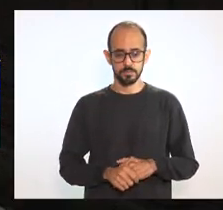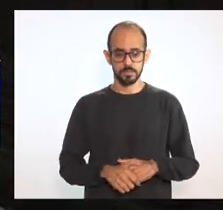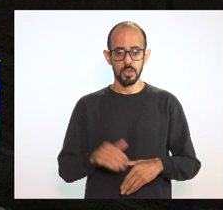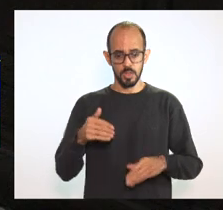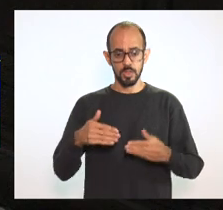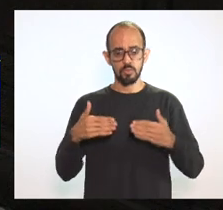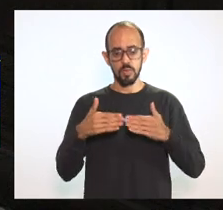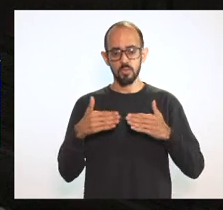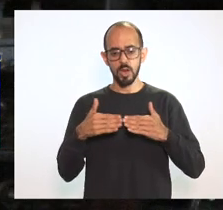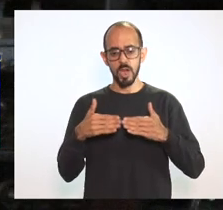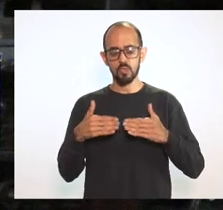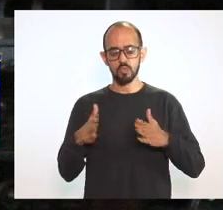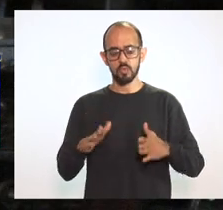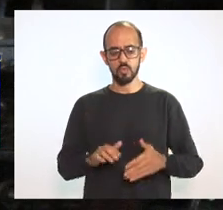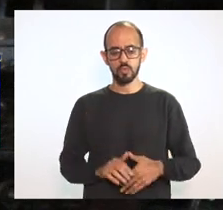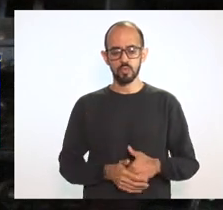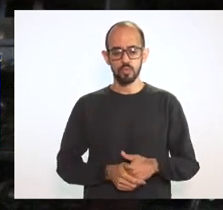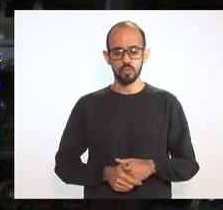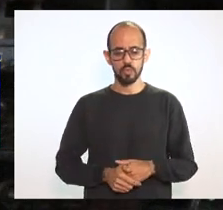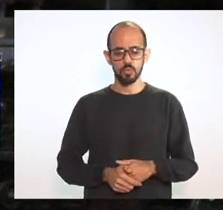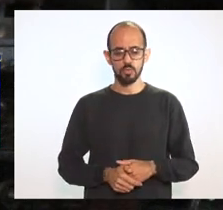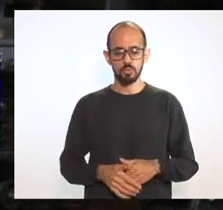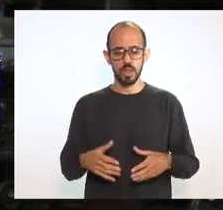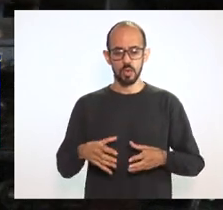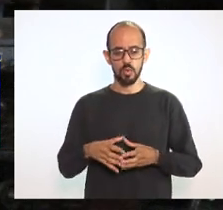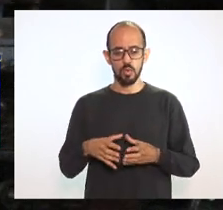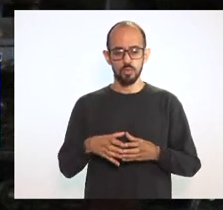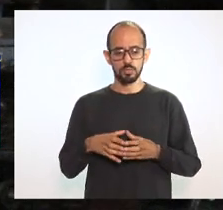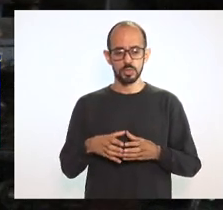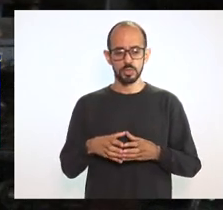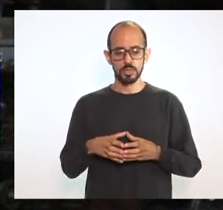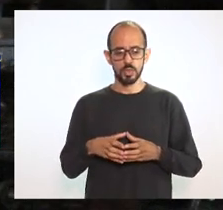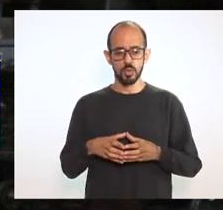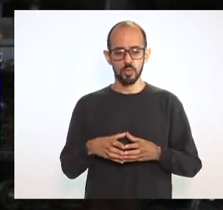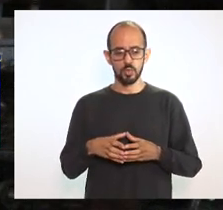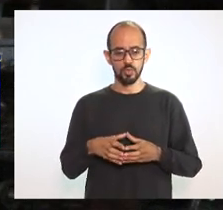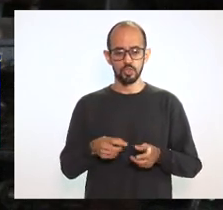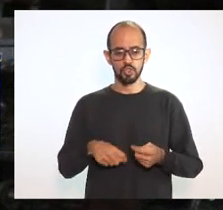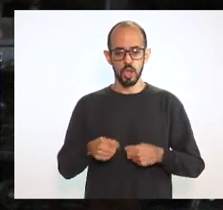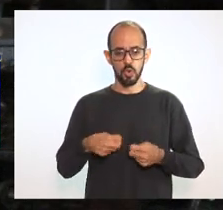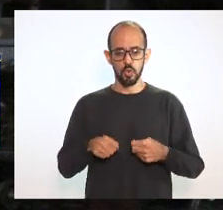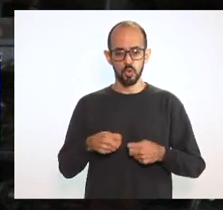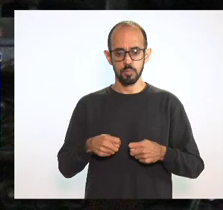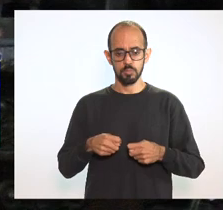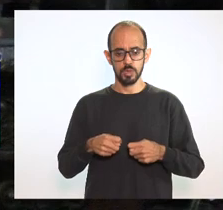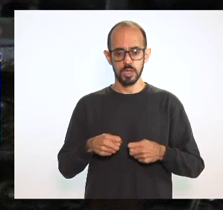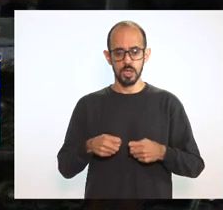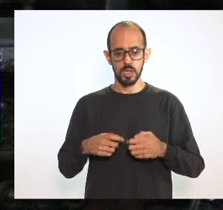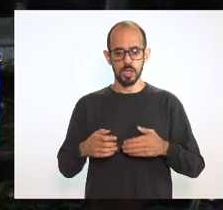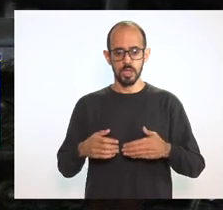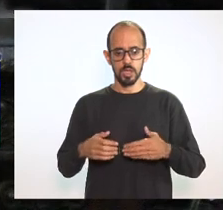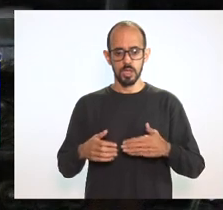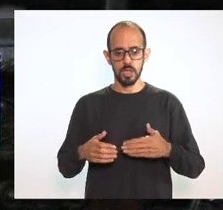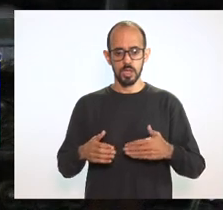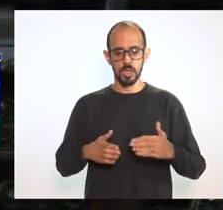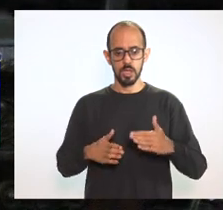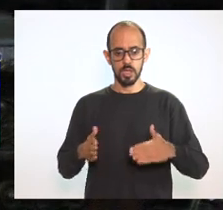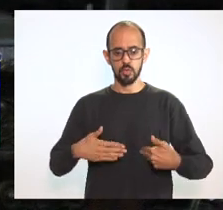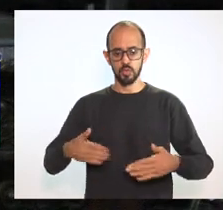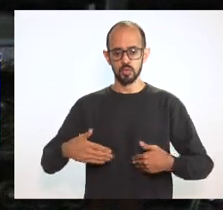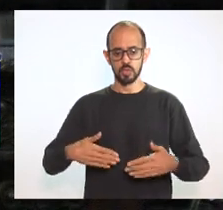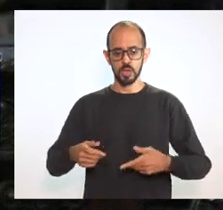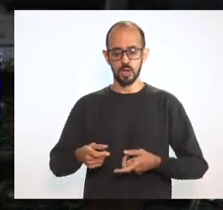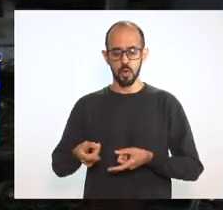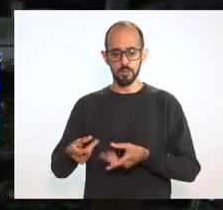Favorável, senhor presidente. Pela Comissão de Economia, Indústria e Comércio, a presidência designa a deputada